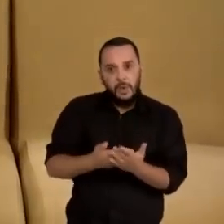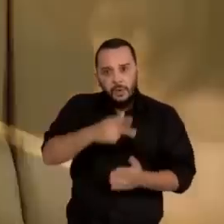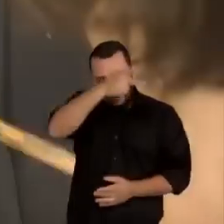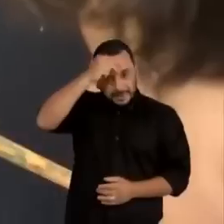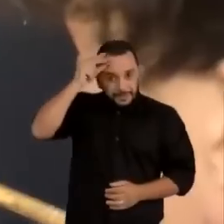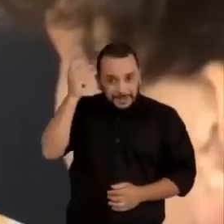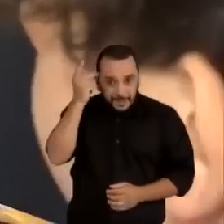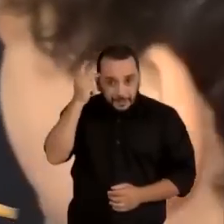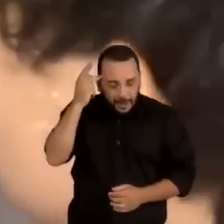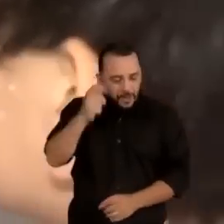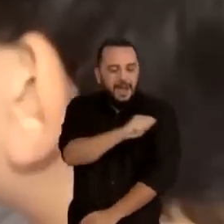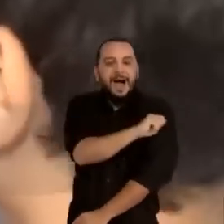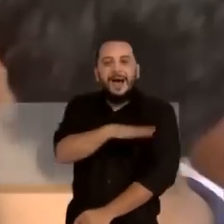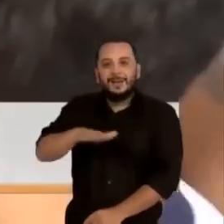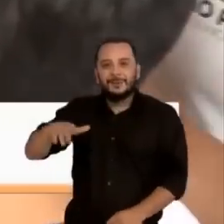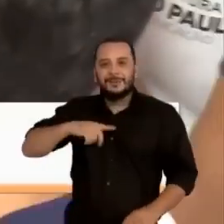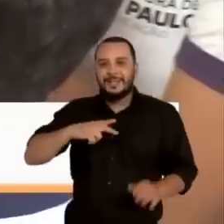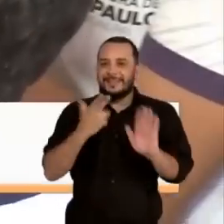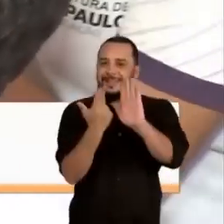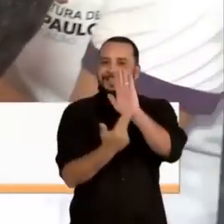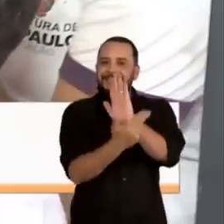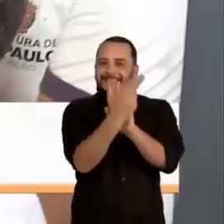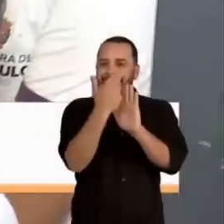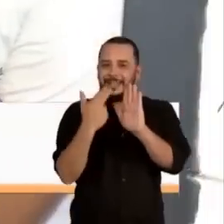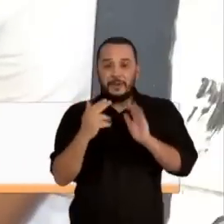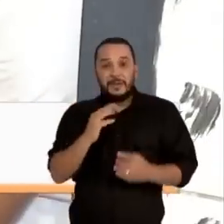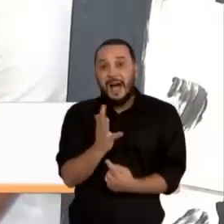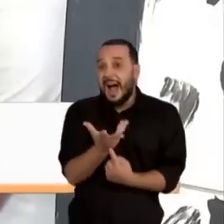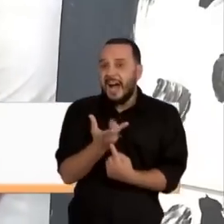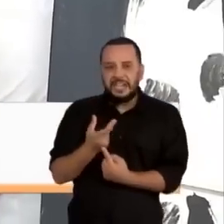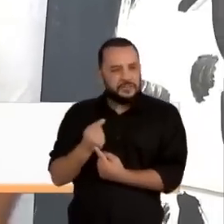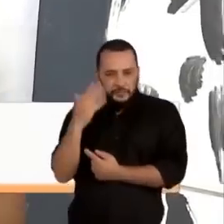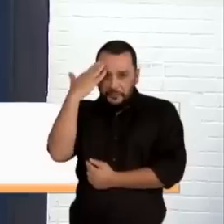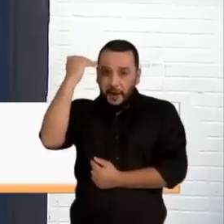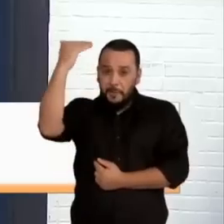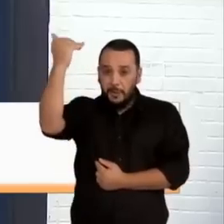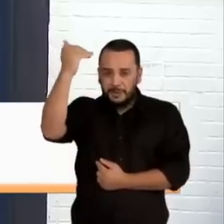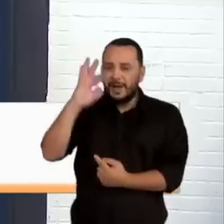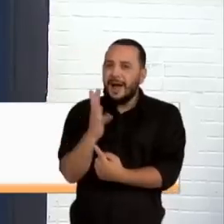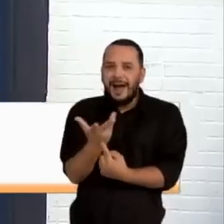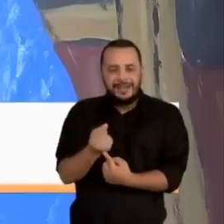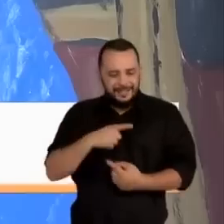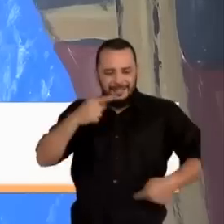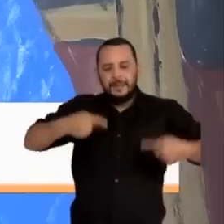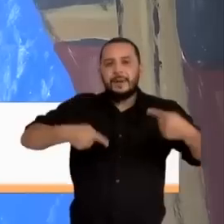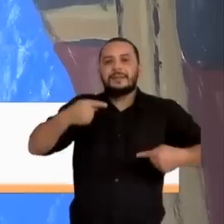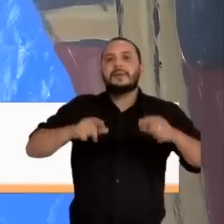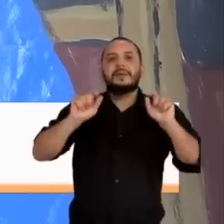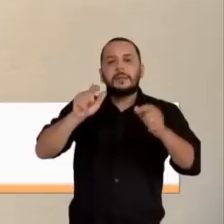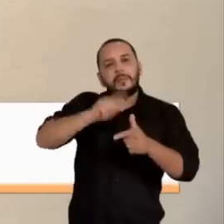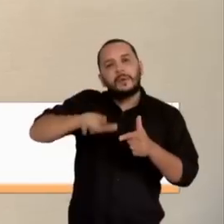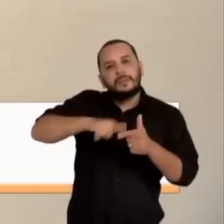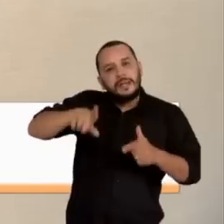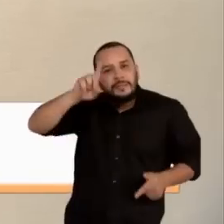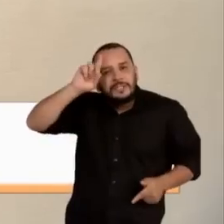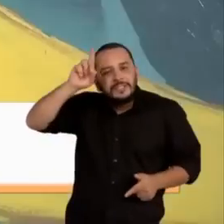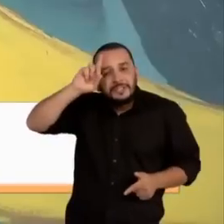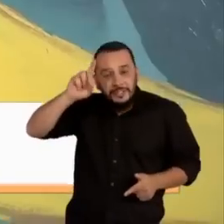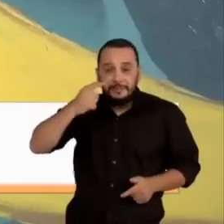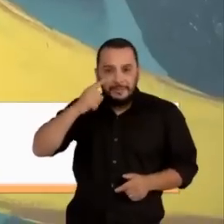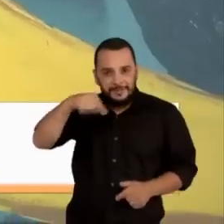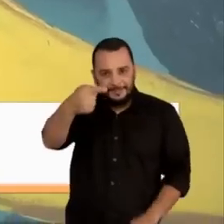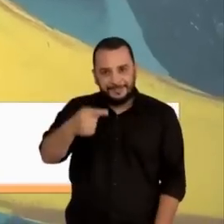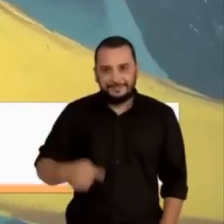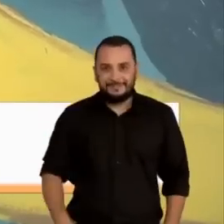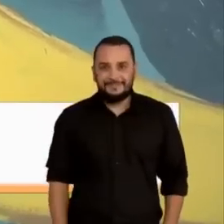Paulo reproduzem quadros de grandes mestres da pintura e usam a arte para debater os problemas do dia a dia. É o que você vai ver